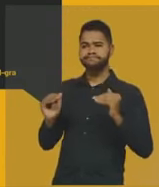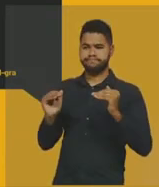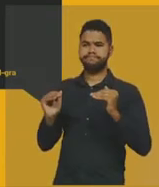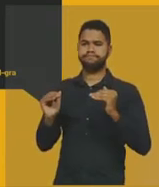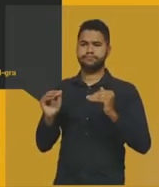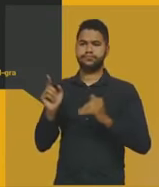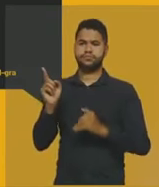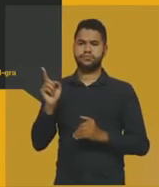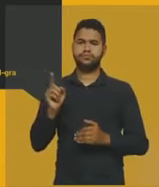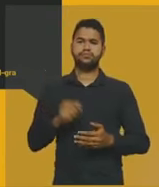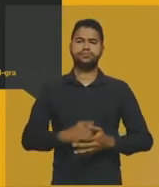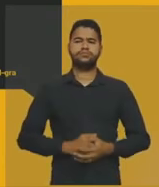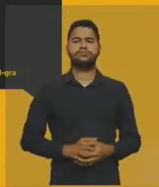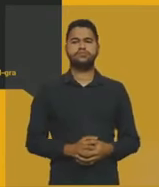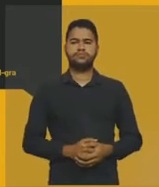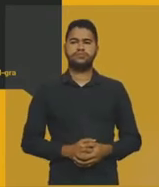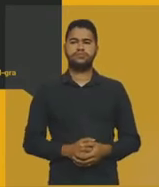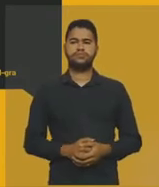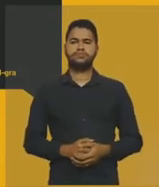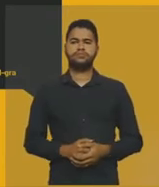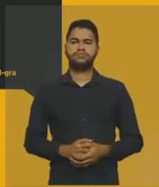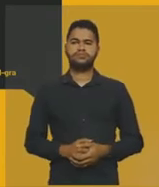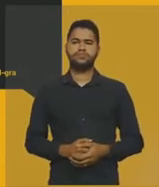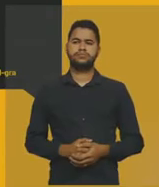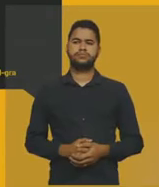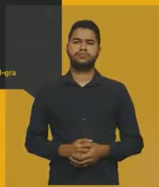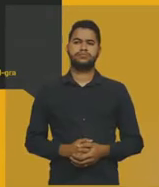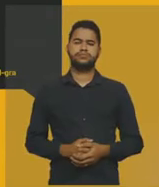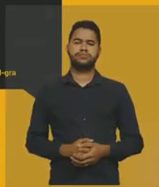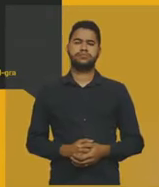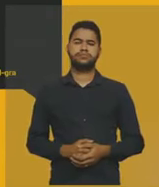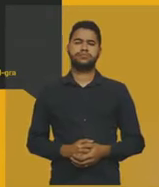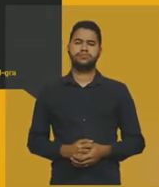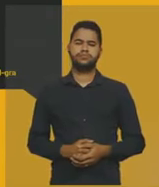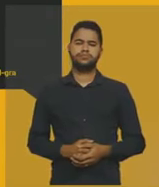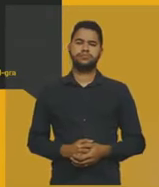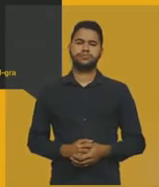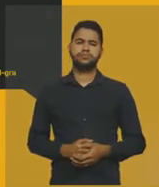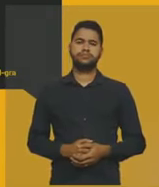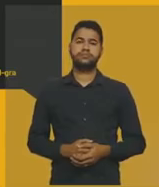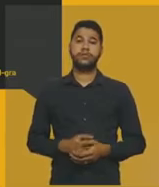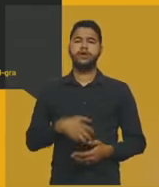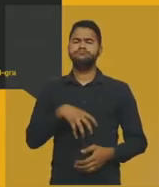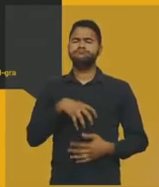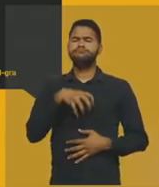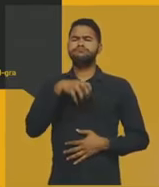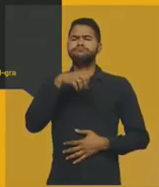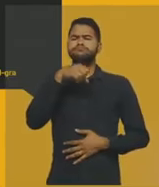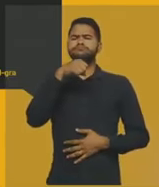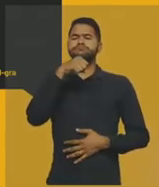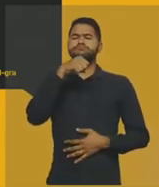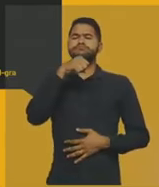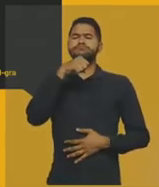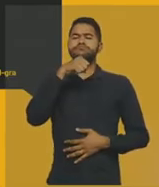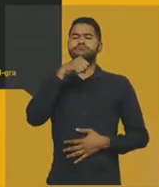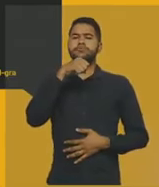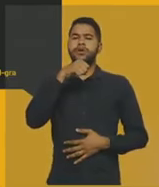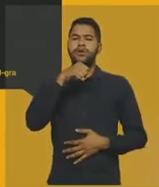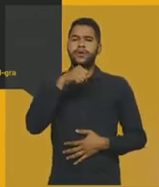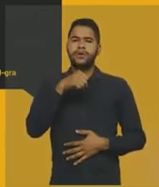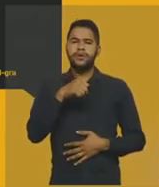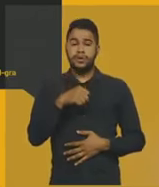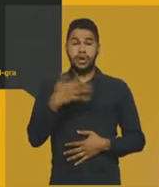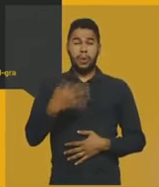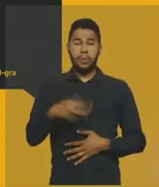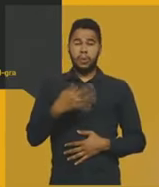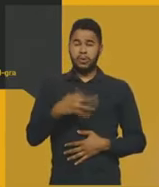examine you. Let me examine you. Deixe-me te examinar, ok? Respire fundo, né? Às vezes a gente está com uma dor